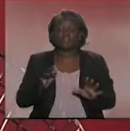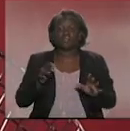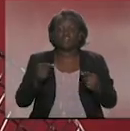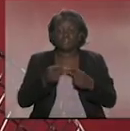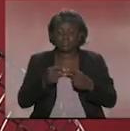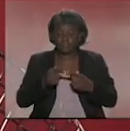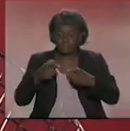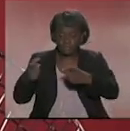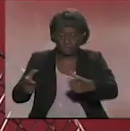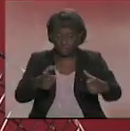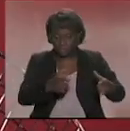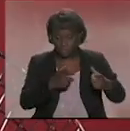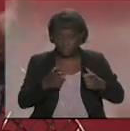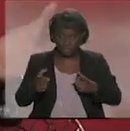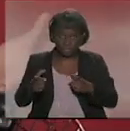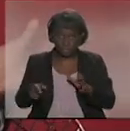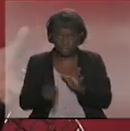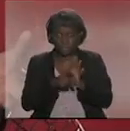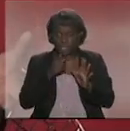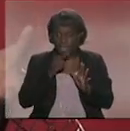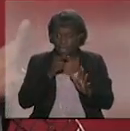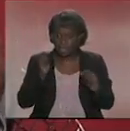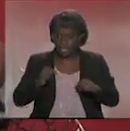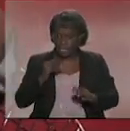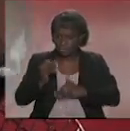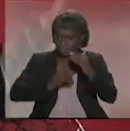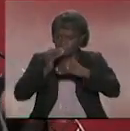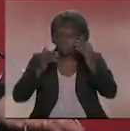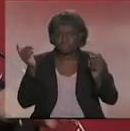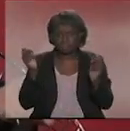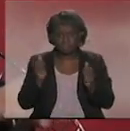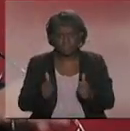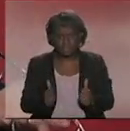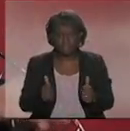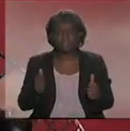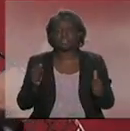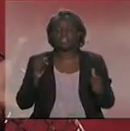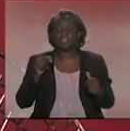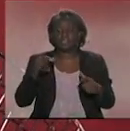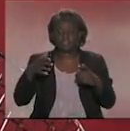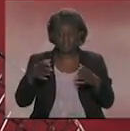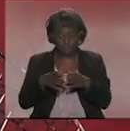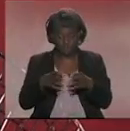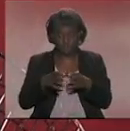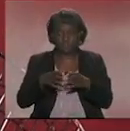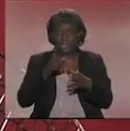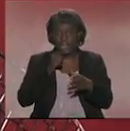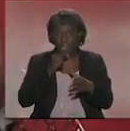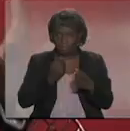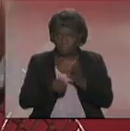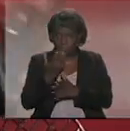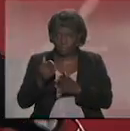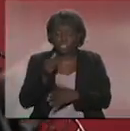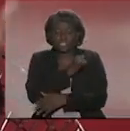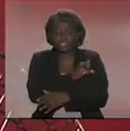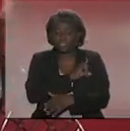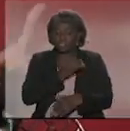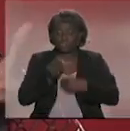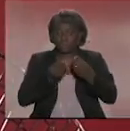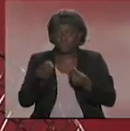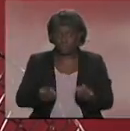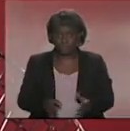relação aos parques aquícolas, que seriam um grande potencial de desenvolvimento para esse setor, como é que o Rio